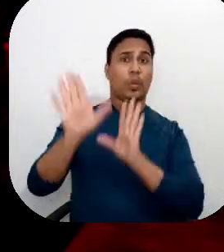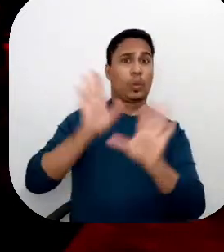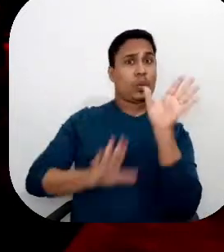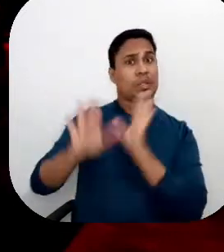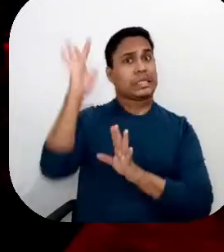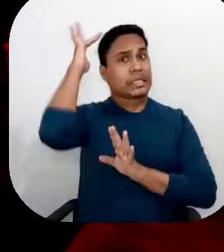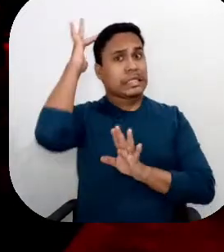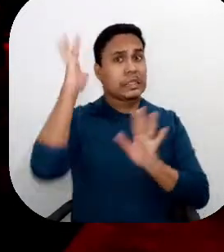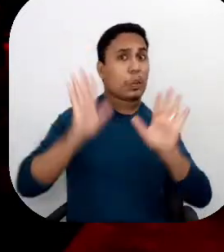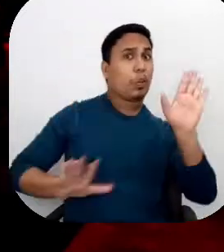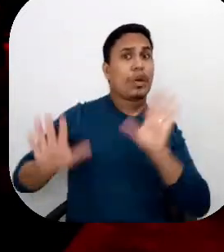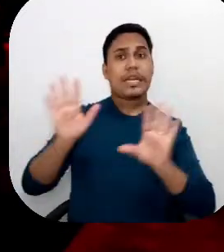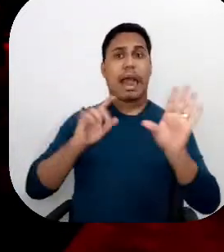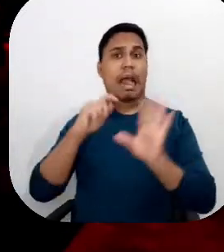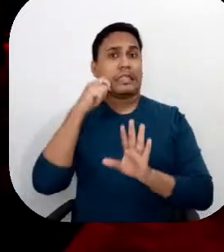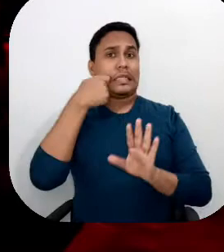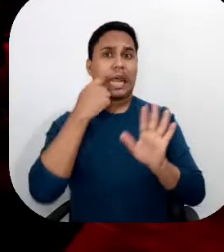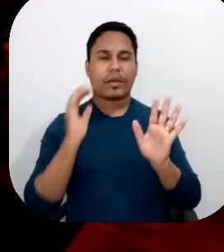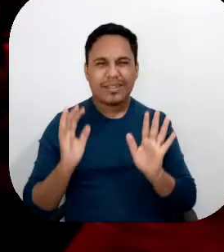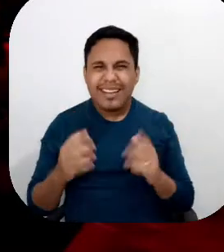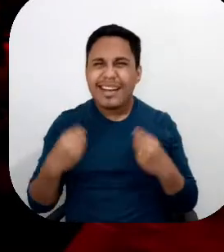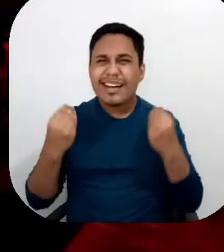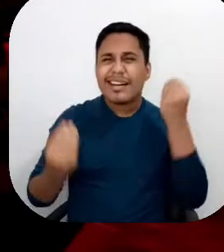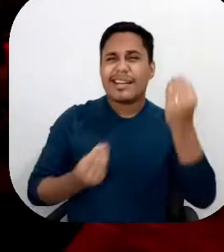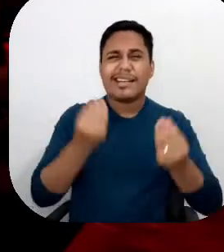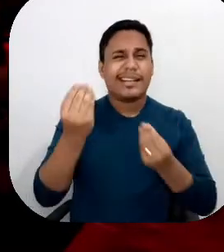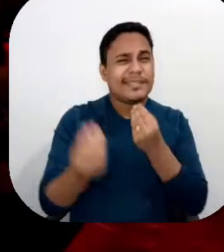suspeito, suspeito.